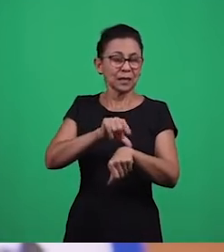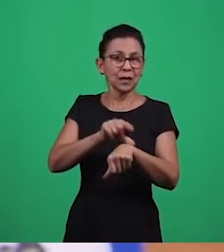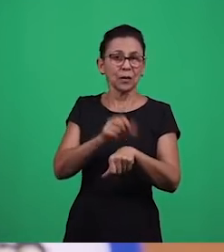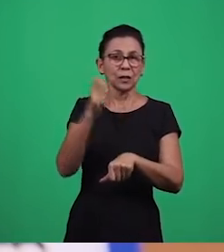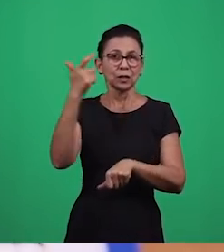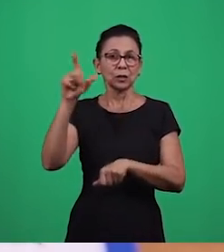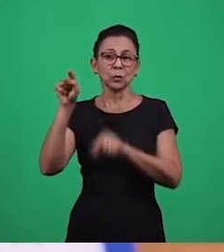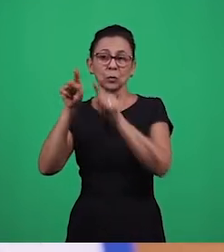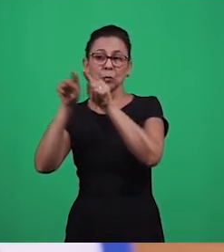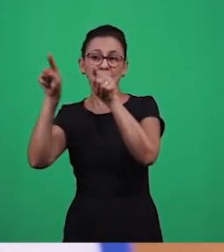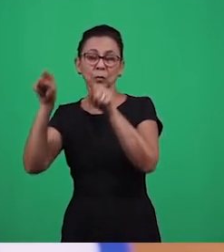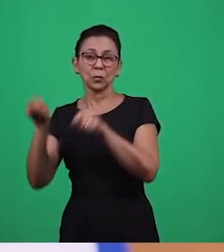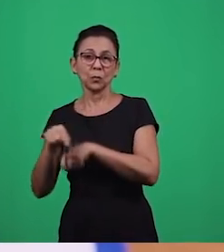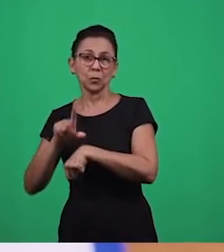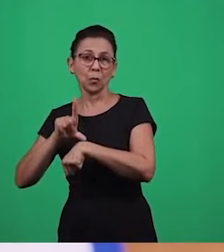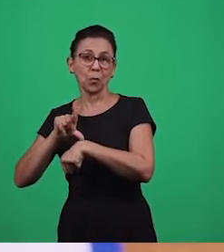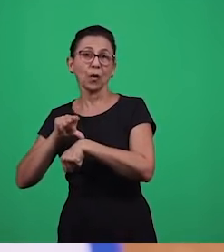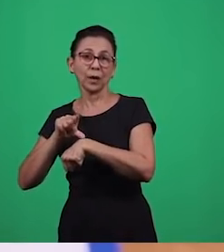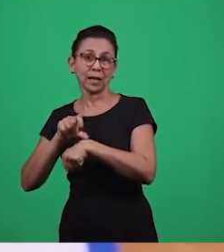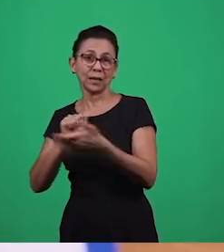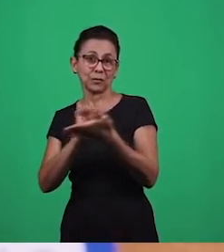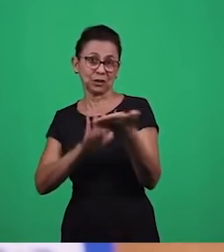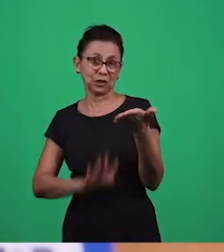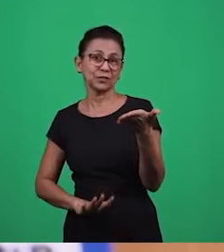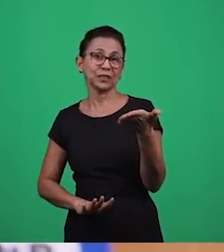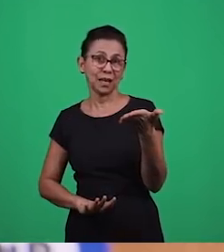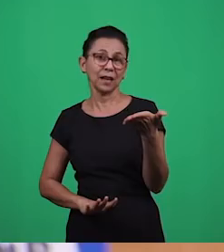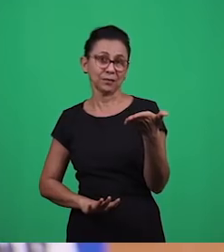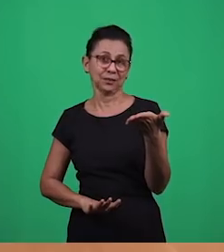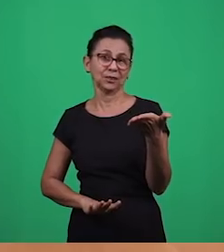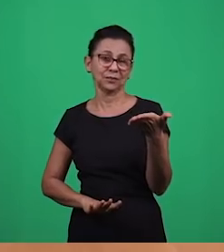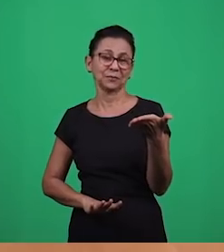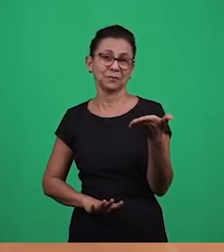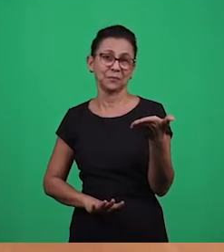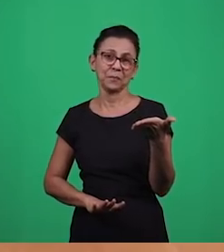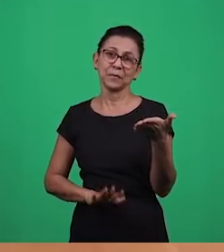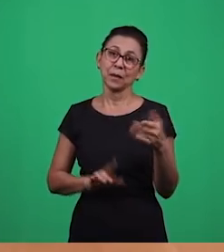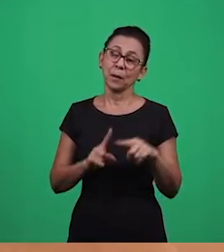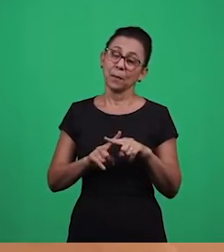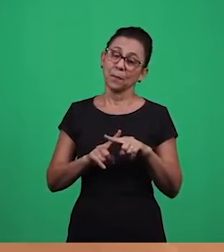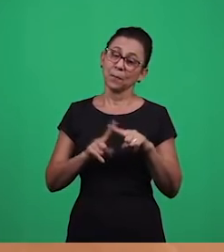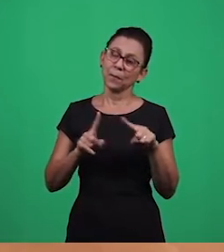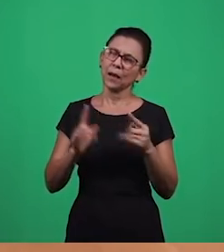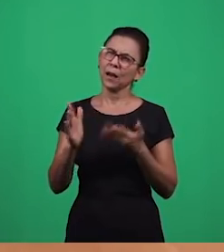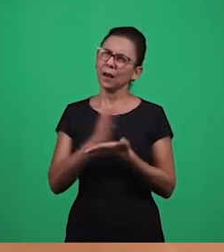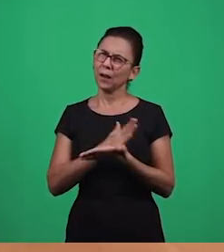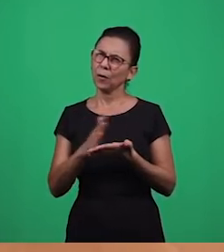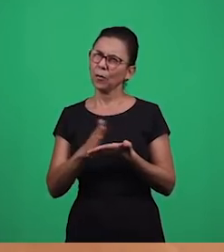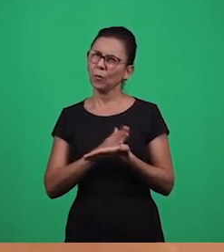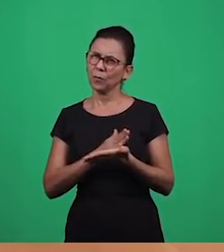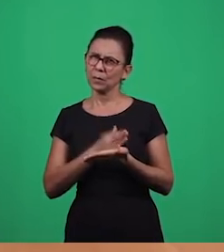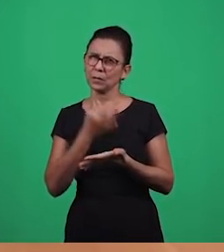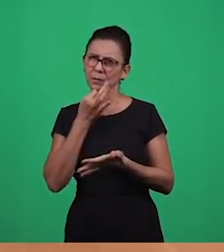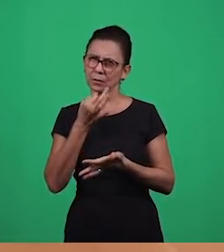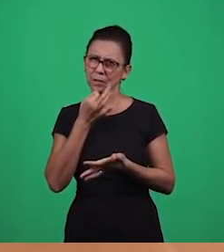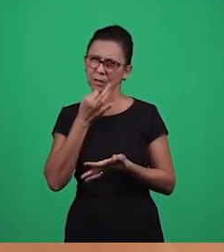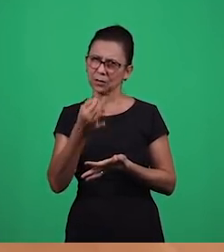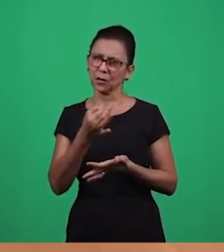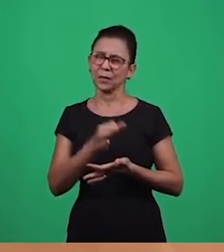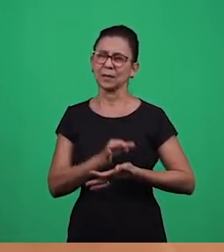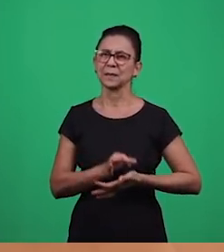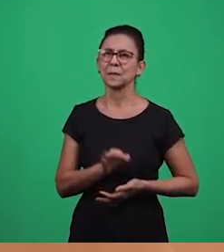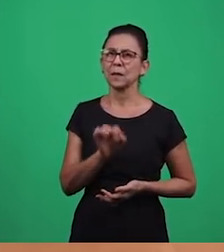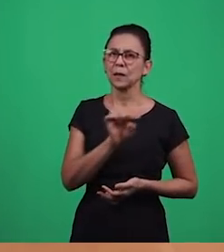outro, o horário com a atividade a ser feita. Mas estas são apenas algumas